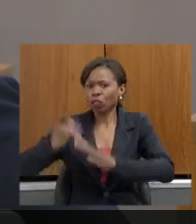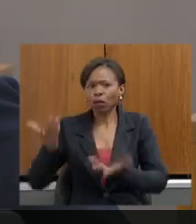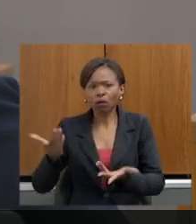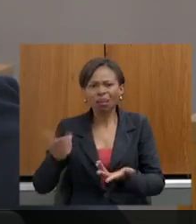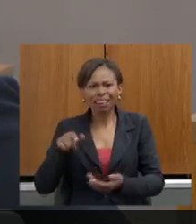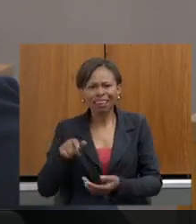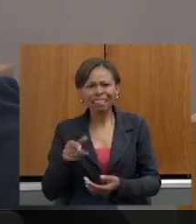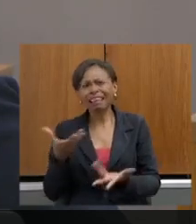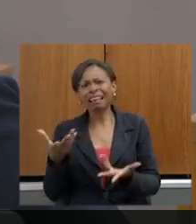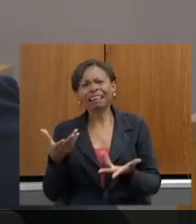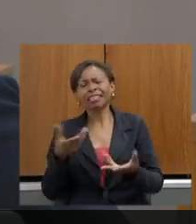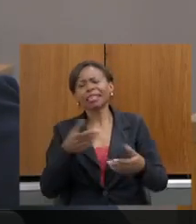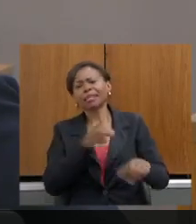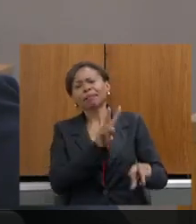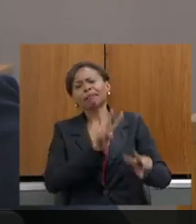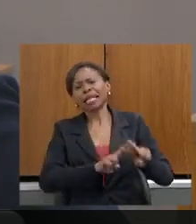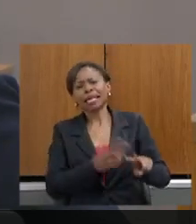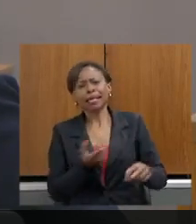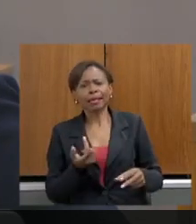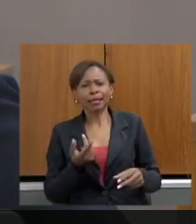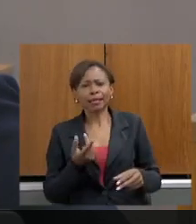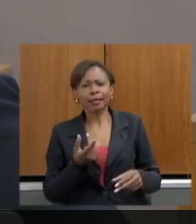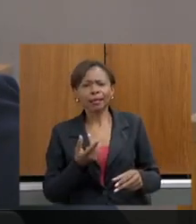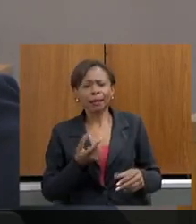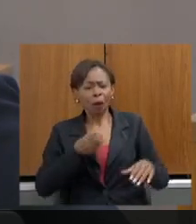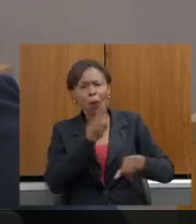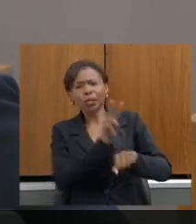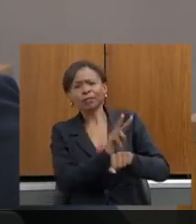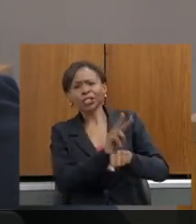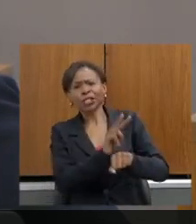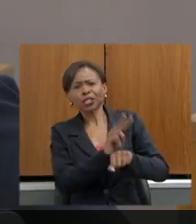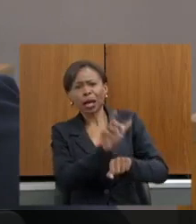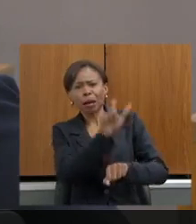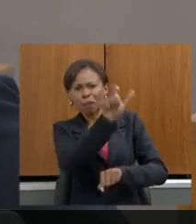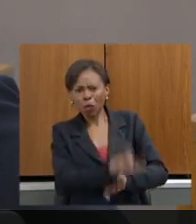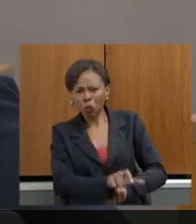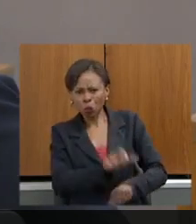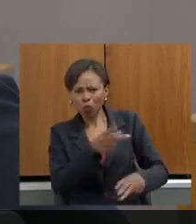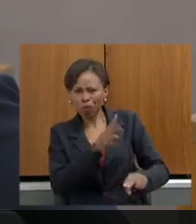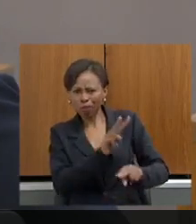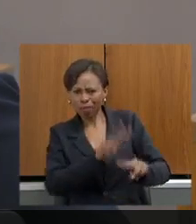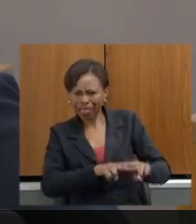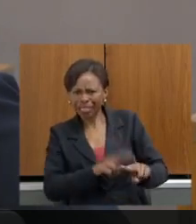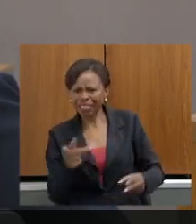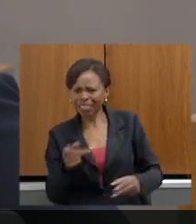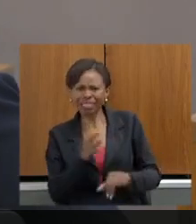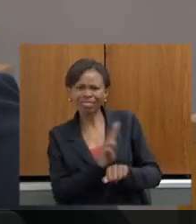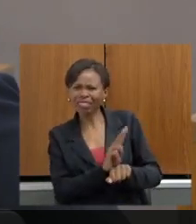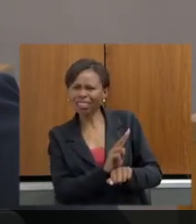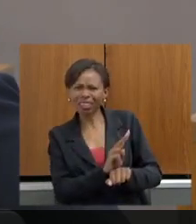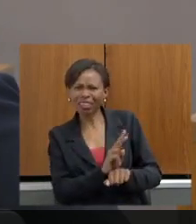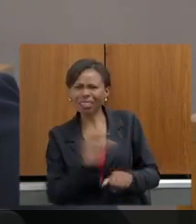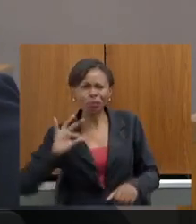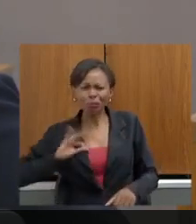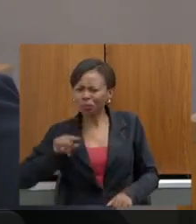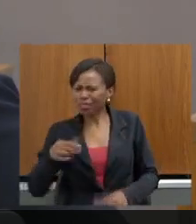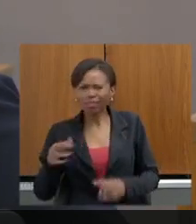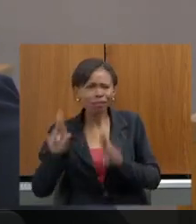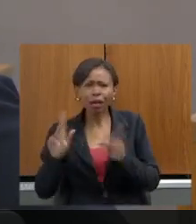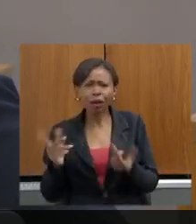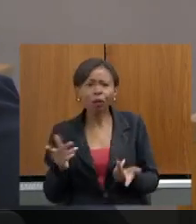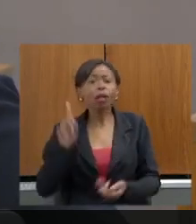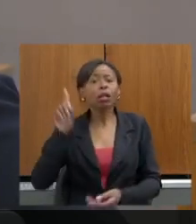preso é ser a briga vocês terem uma ideia só nos muros da Nelson Hungria tinham uma companhia da polícia